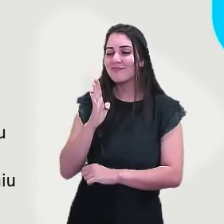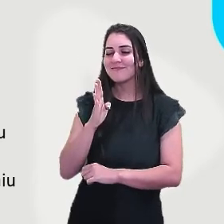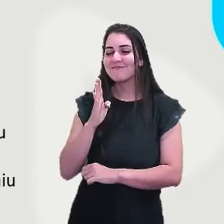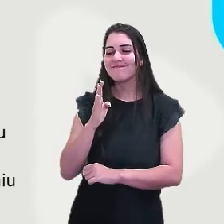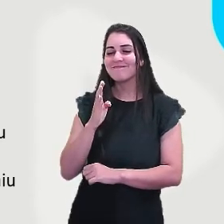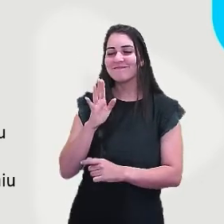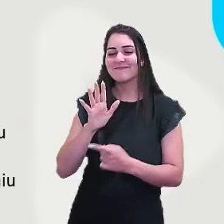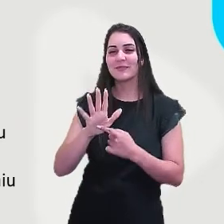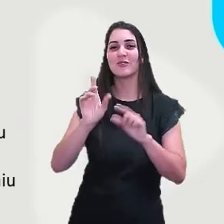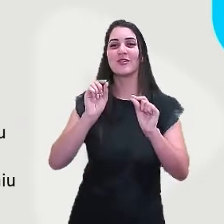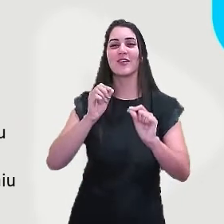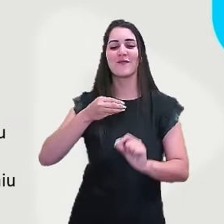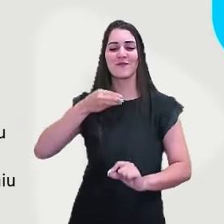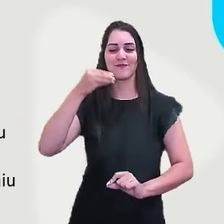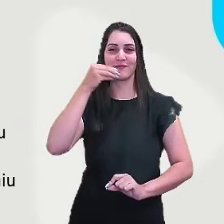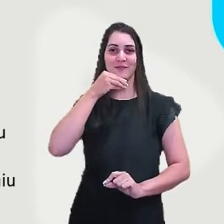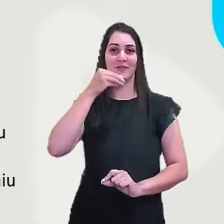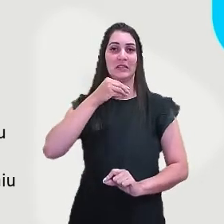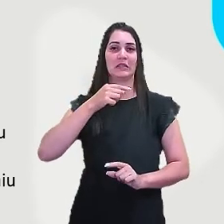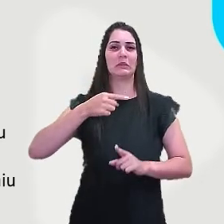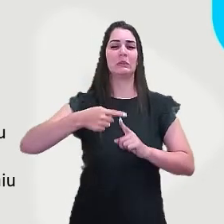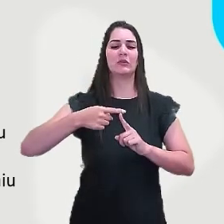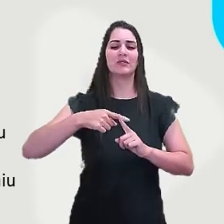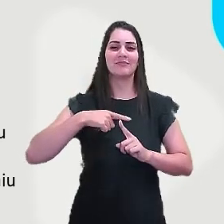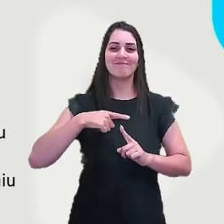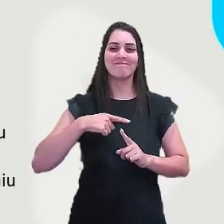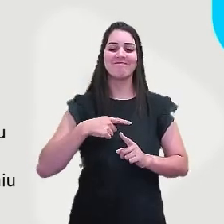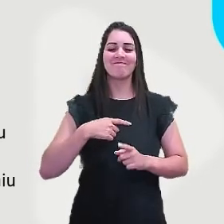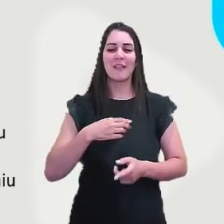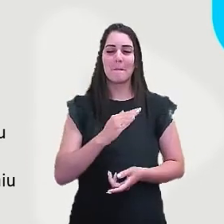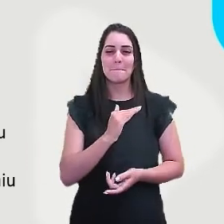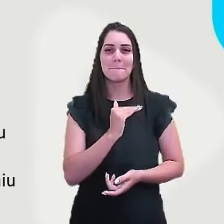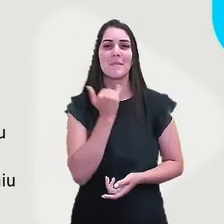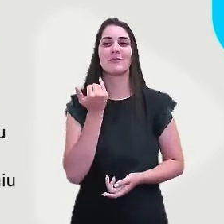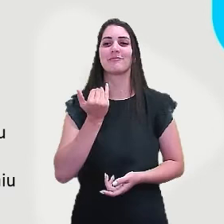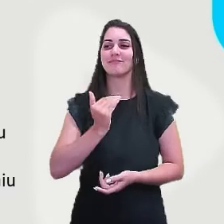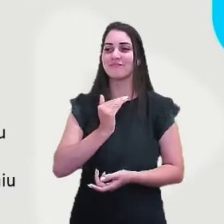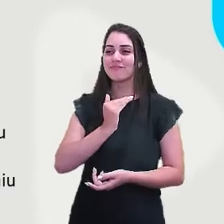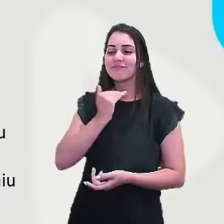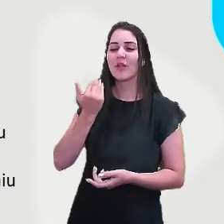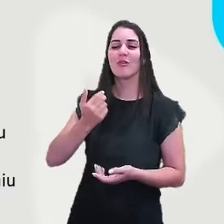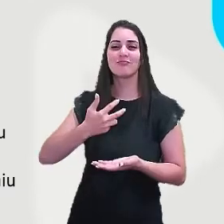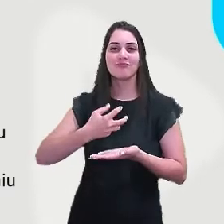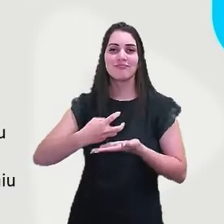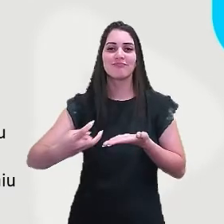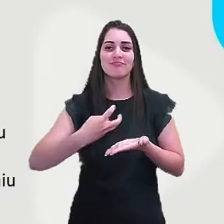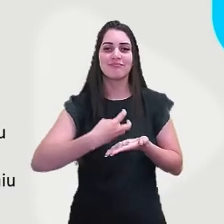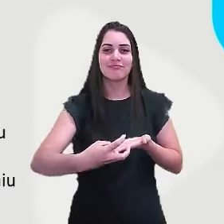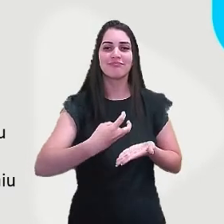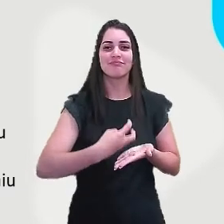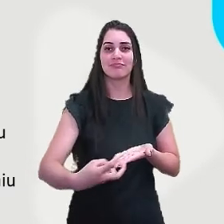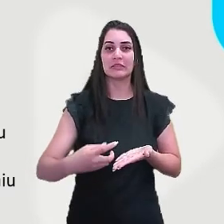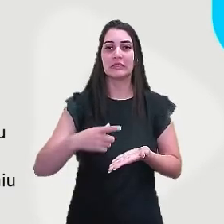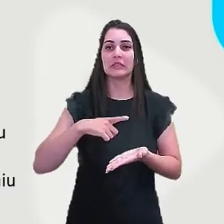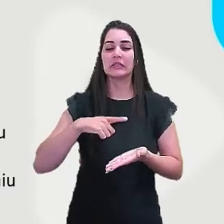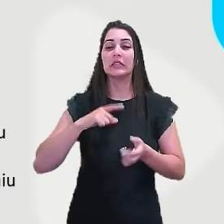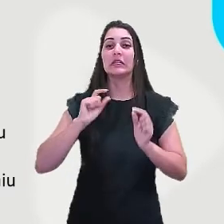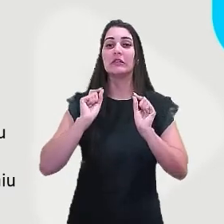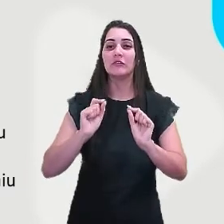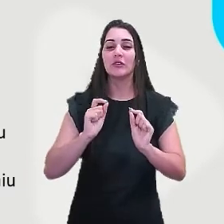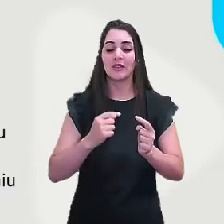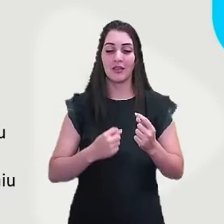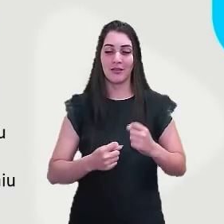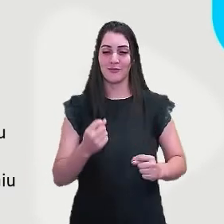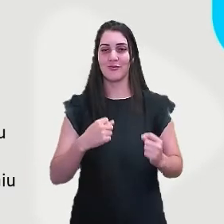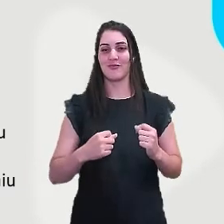desgastada, porque além das mortes, teve a questão da economia que saiu